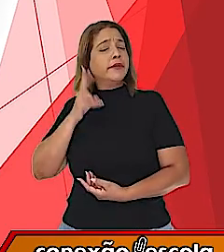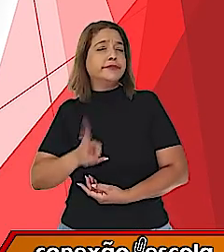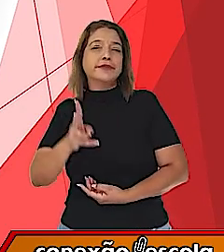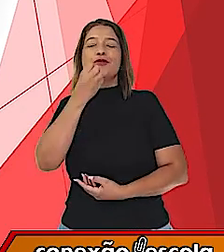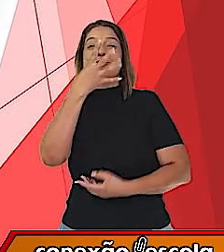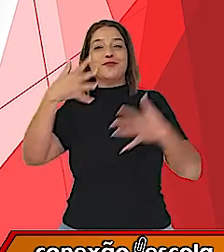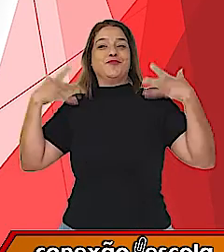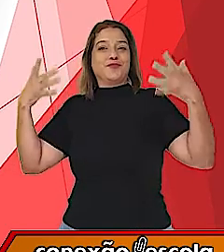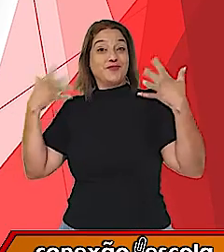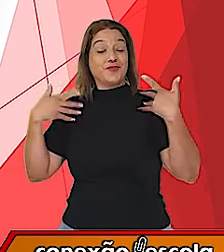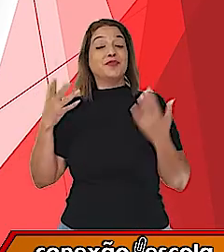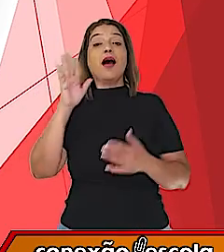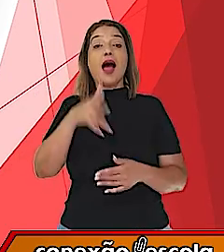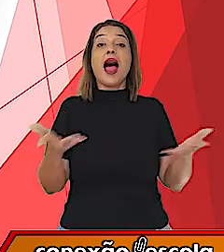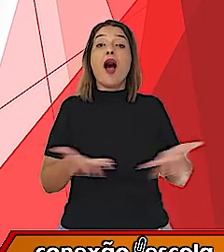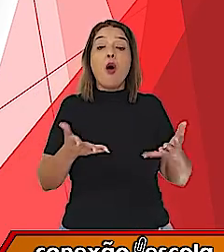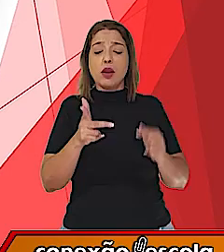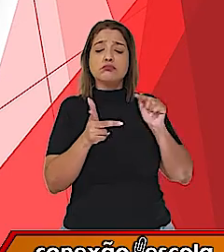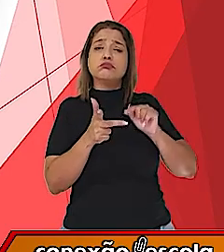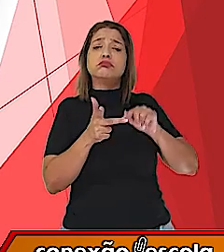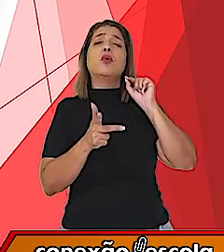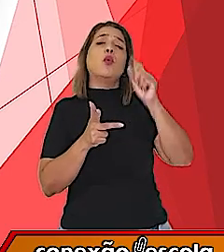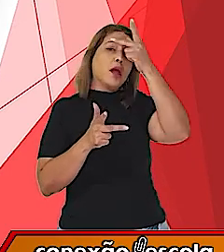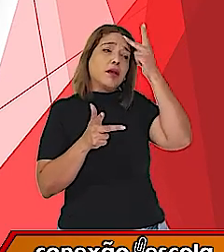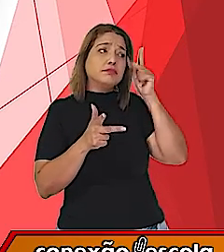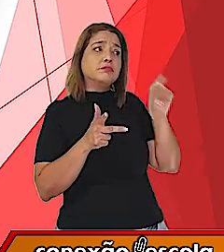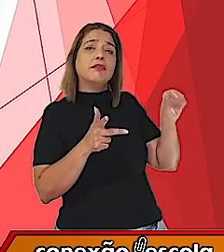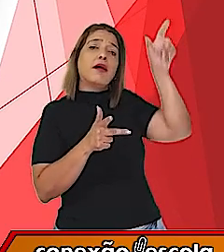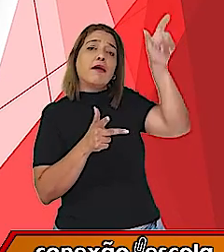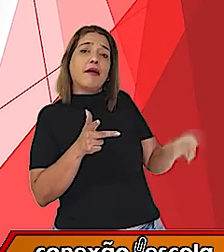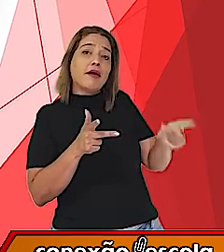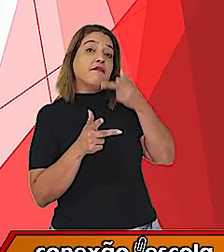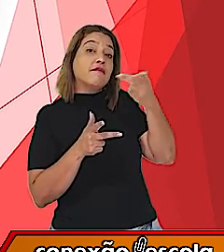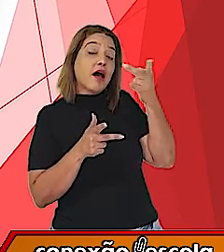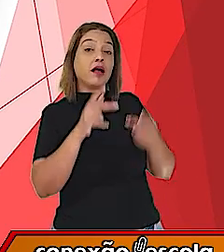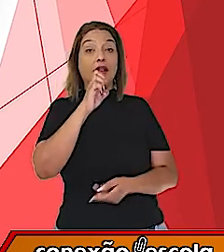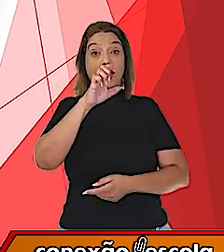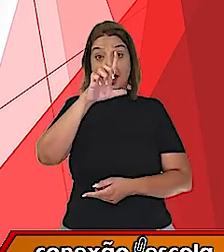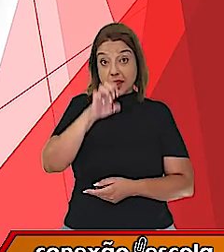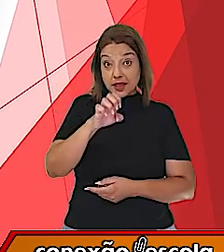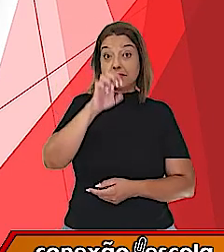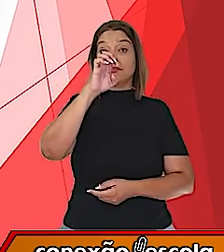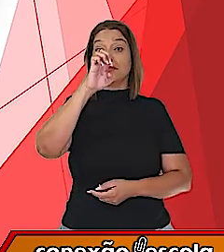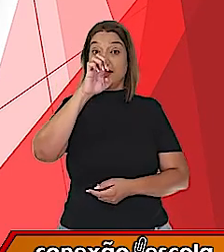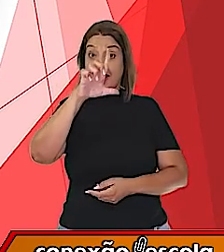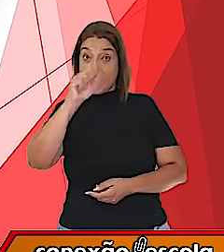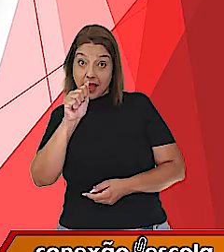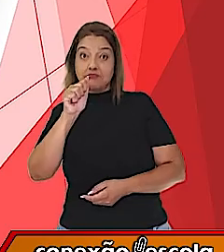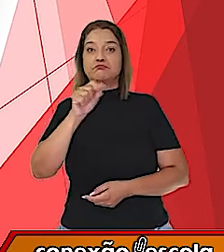por fim, a terceira pessoa, de quem se fala? Ele, ela,